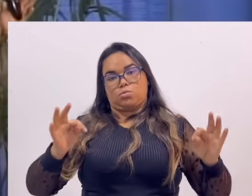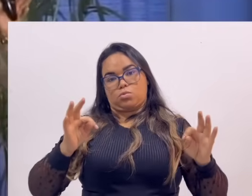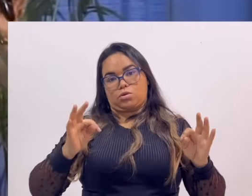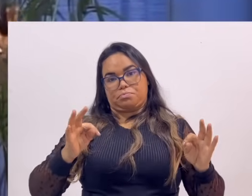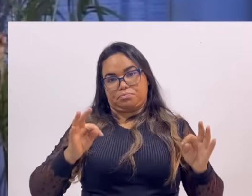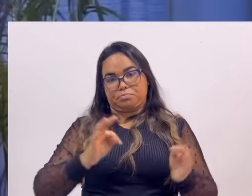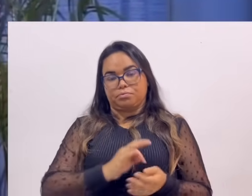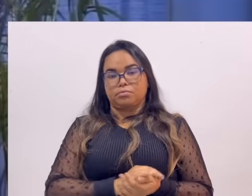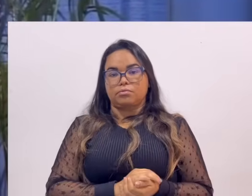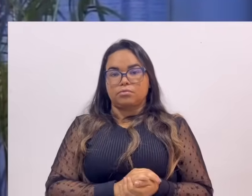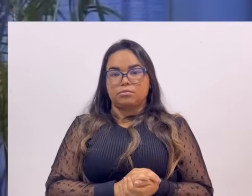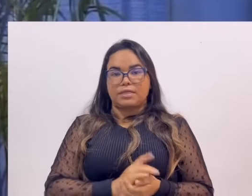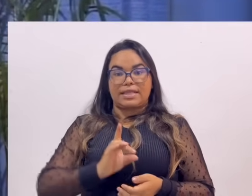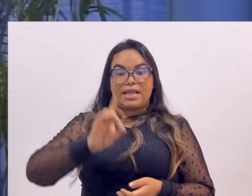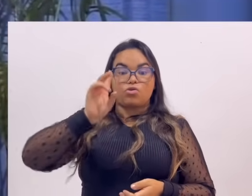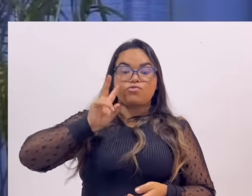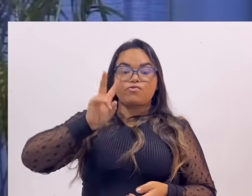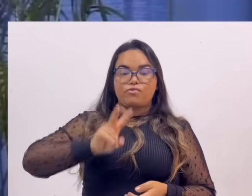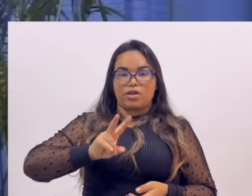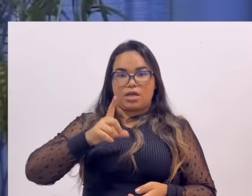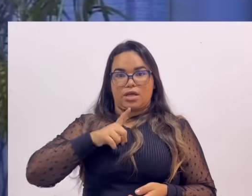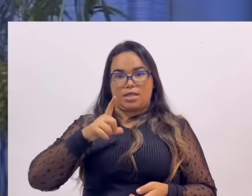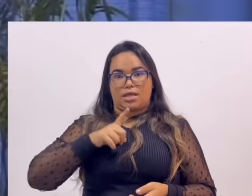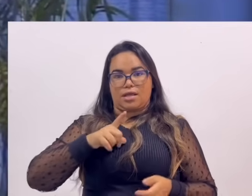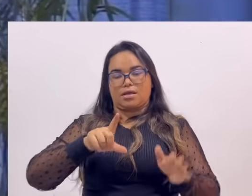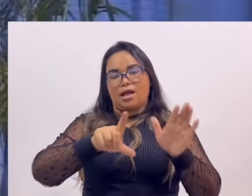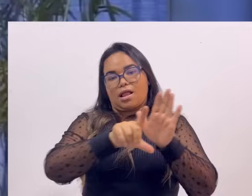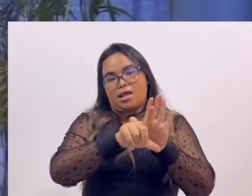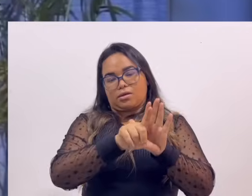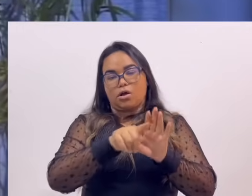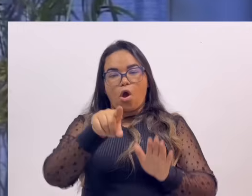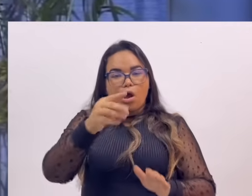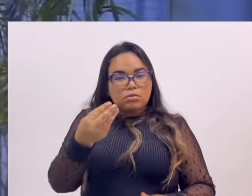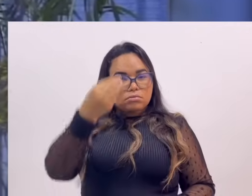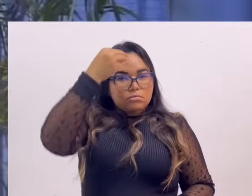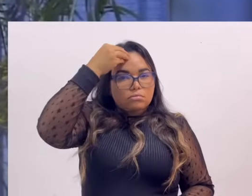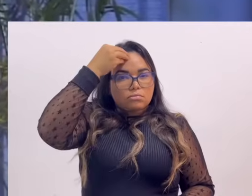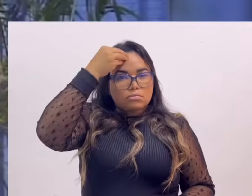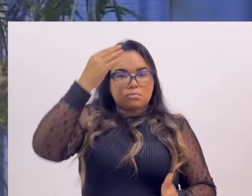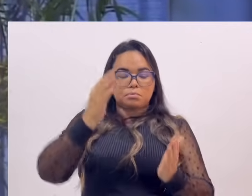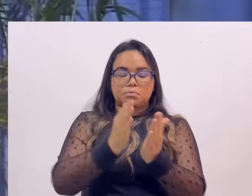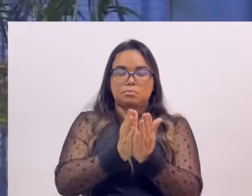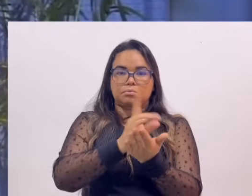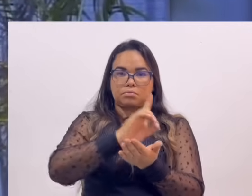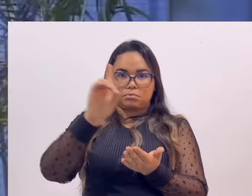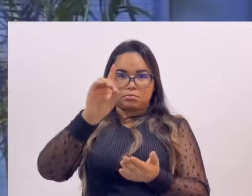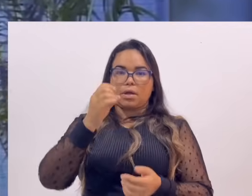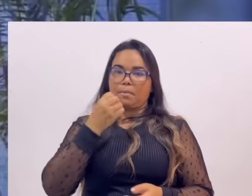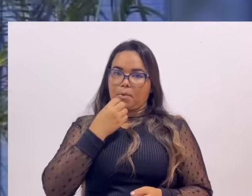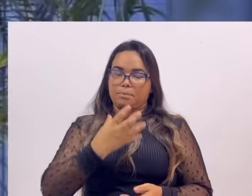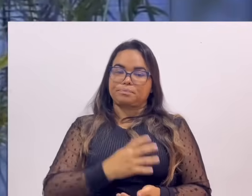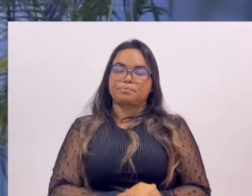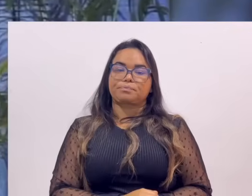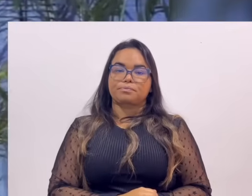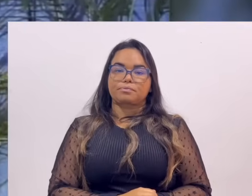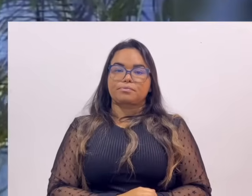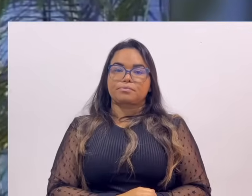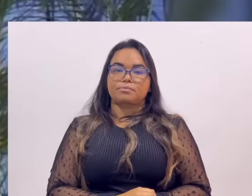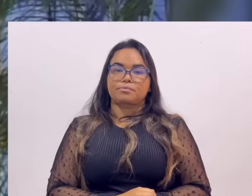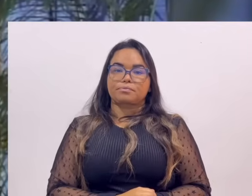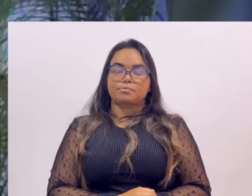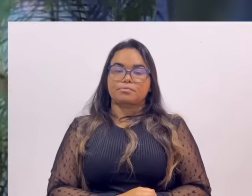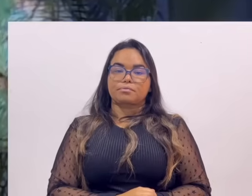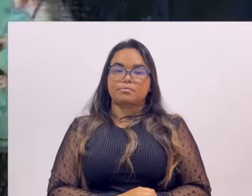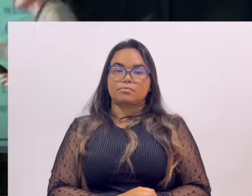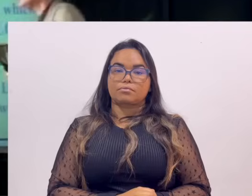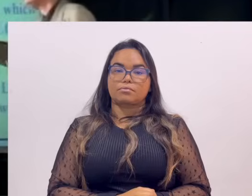Agora lembre-se, grave isto na memória. É bom memorizar a palavra de Deus. Uma